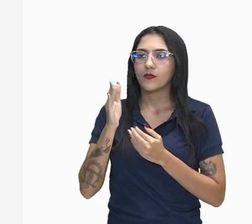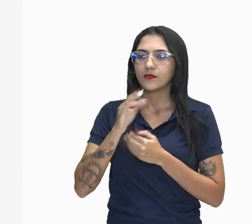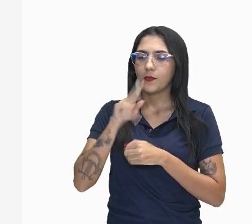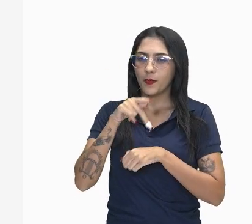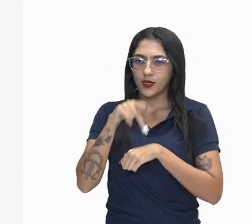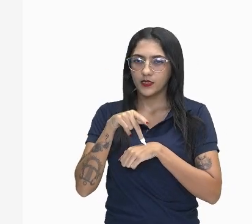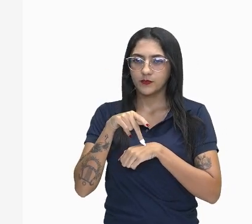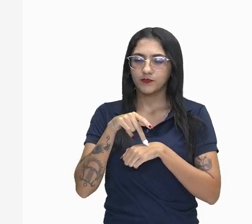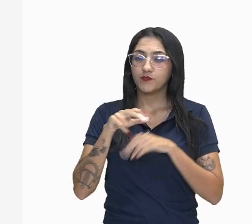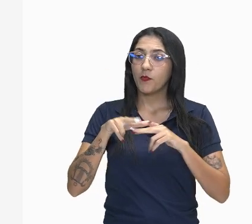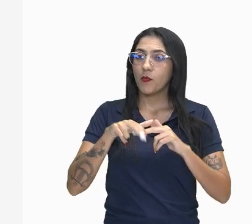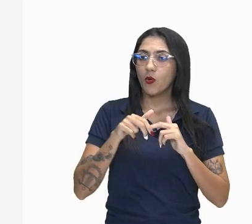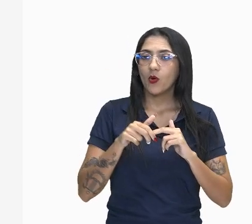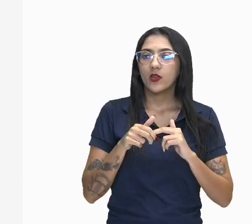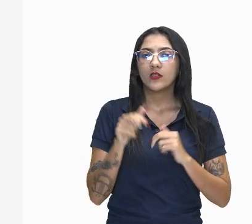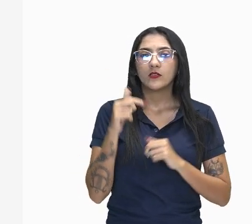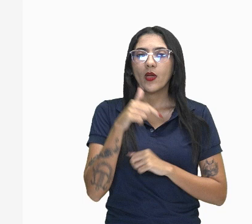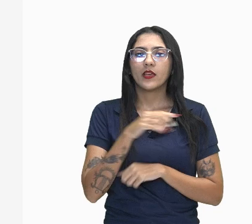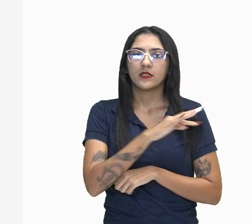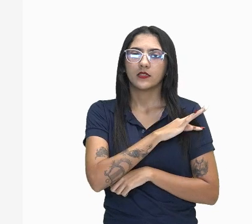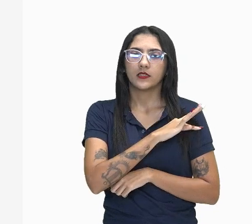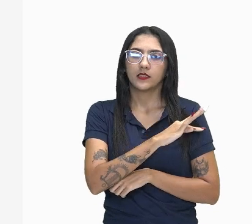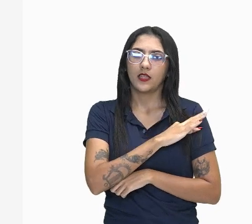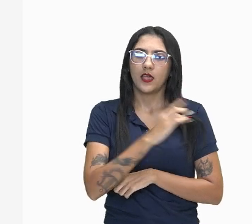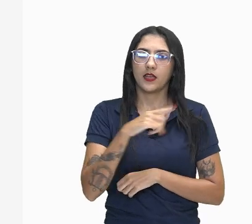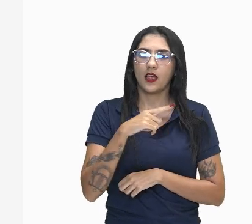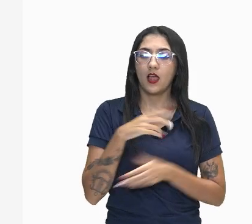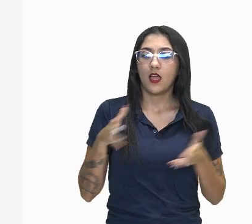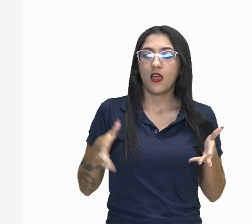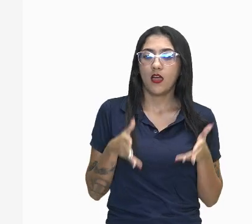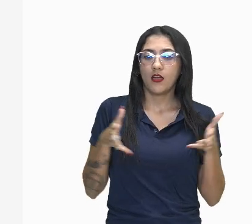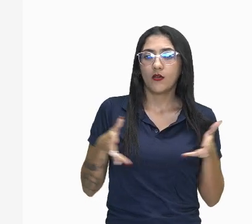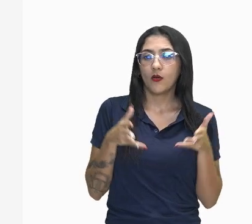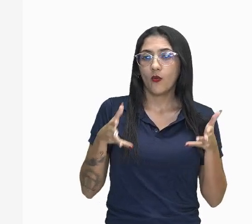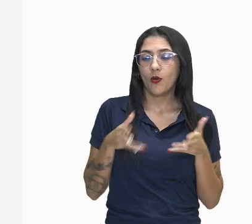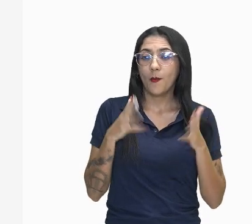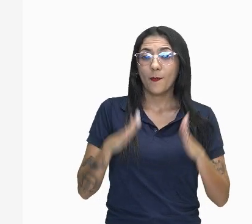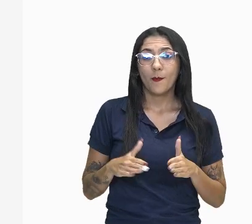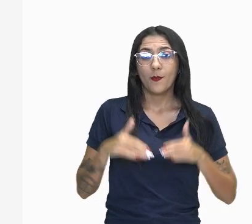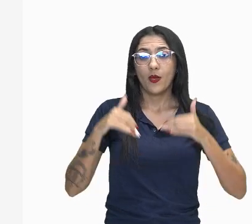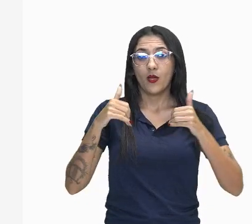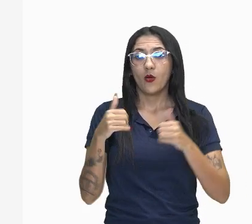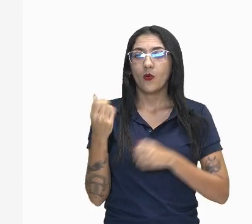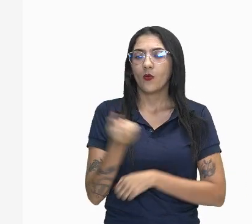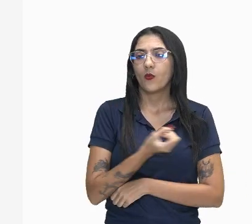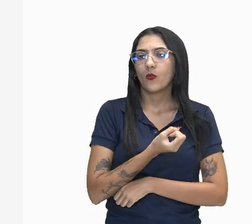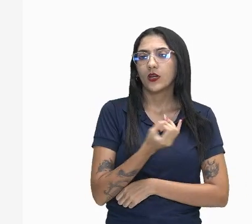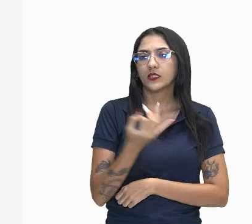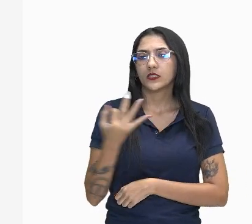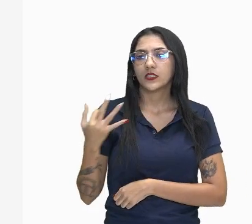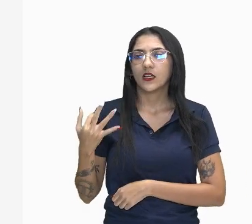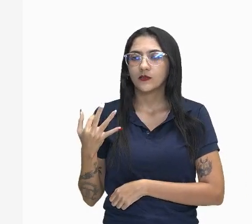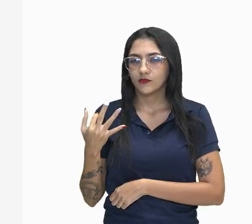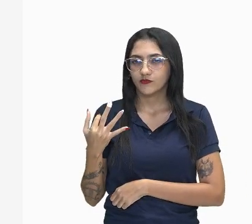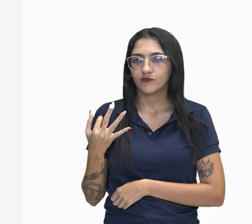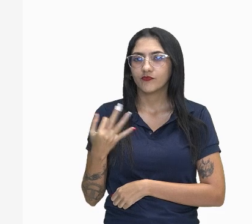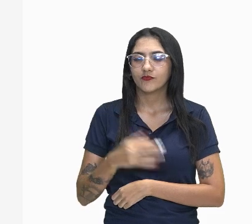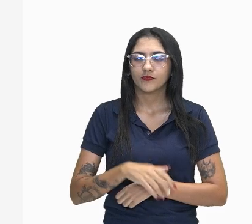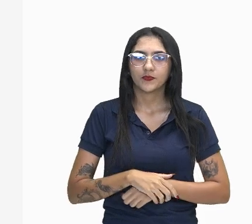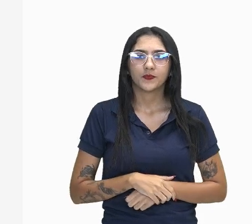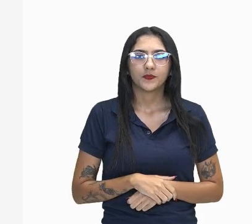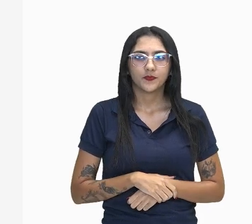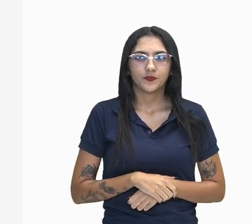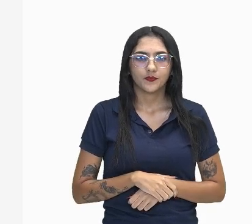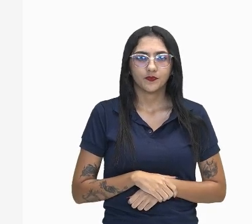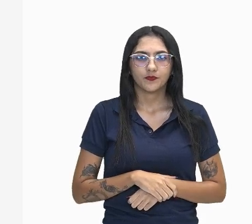essa técnica ela acaba ajudando a aumentar a quantidade de produção. Mas